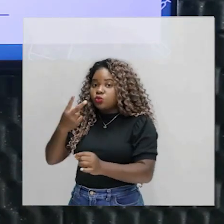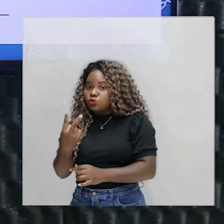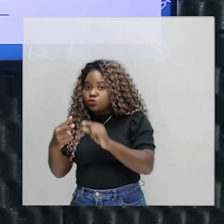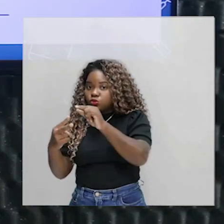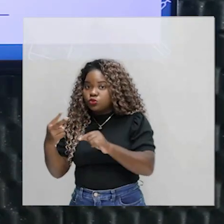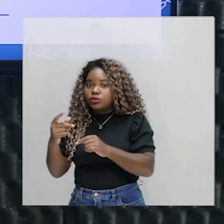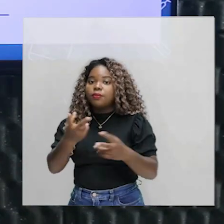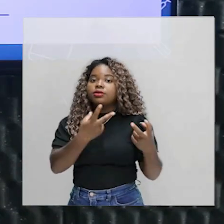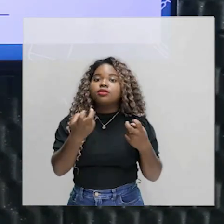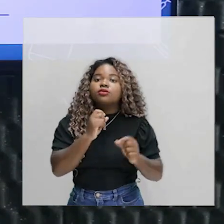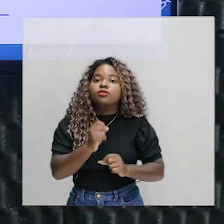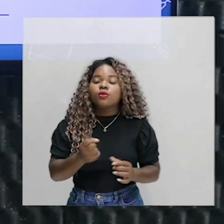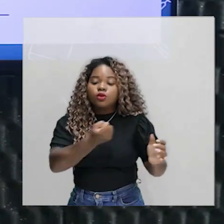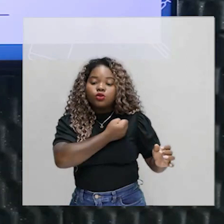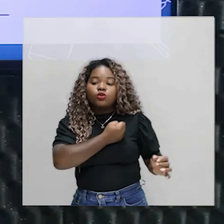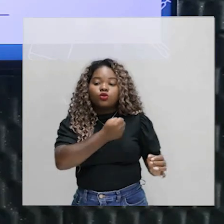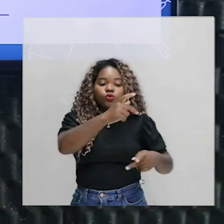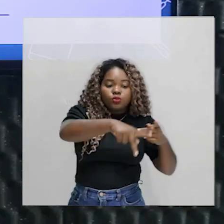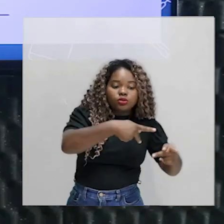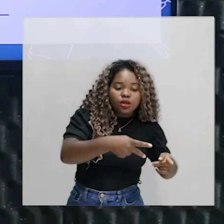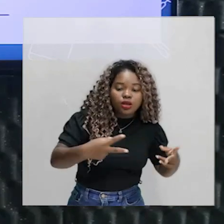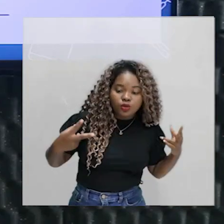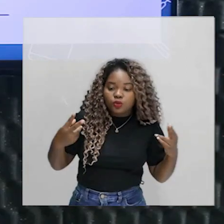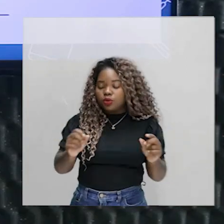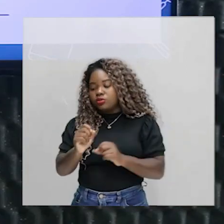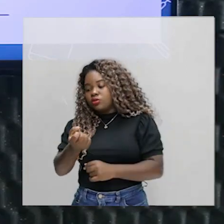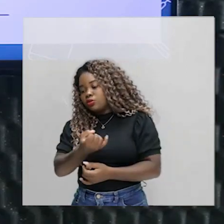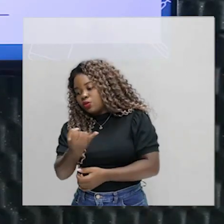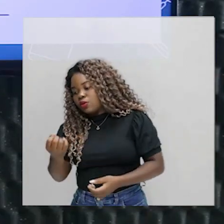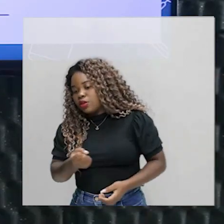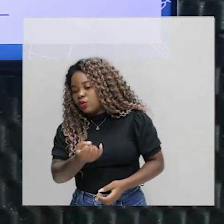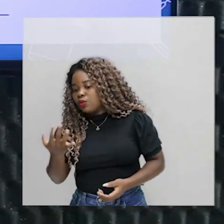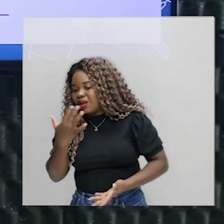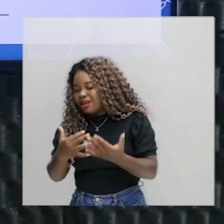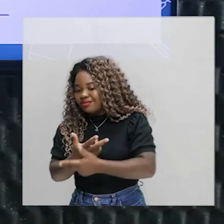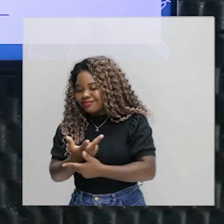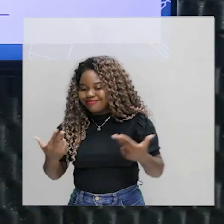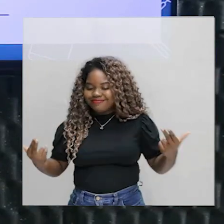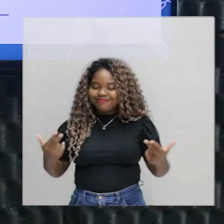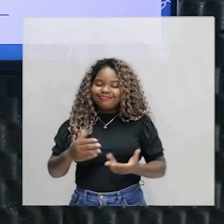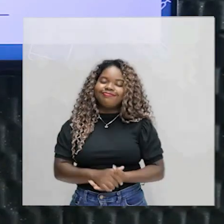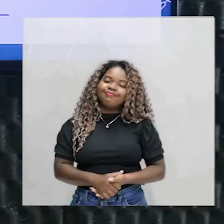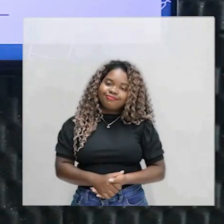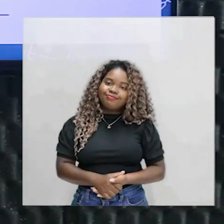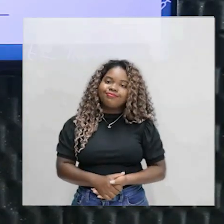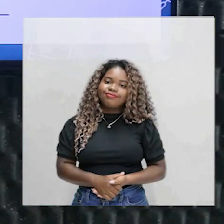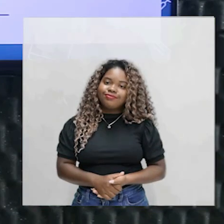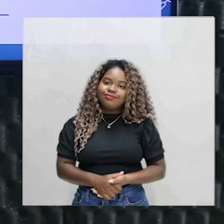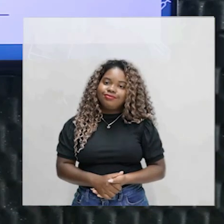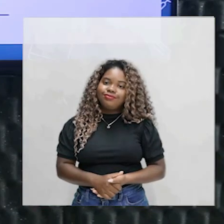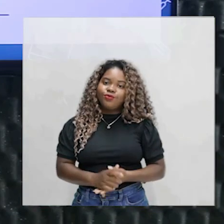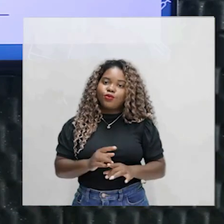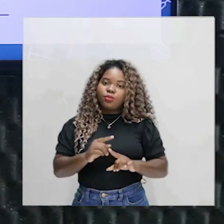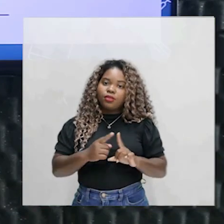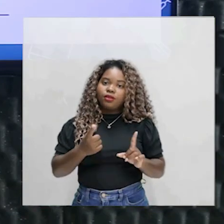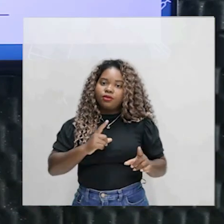indivíduos tá exatamente igual ao número da quantidade de recursos de alimentos Por exemplo agora vai chegar